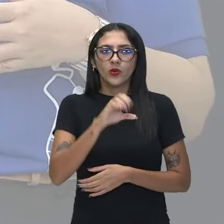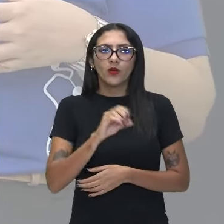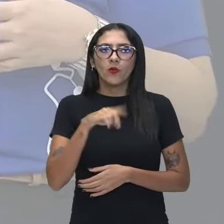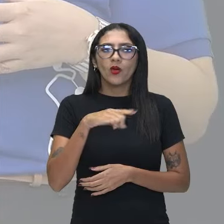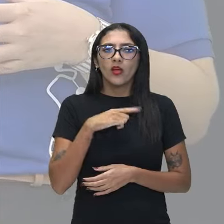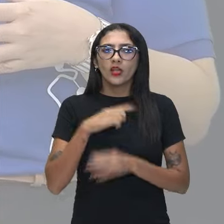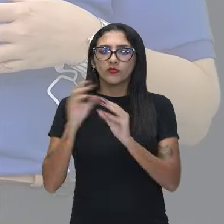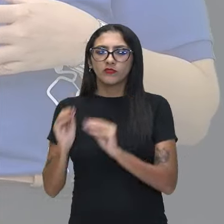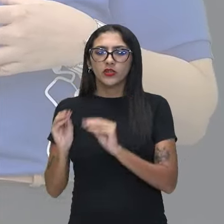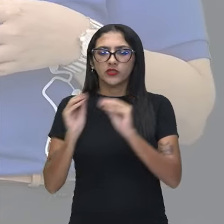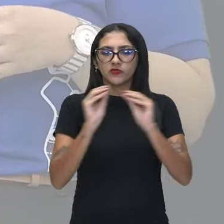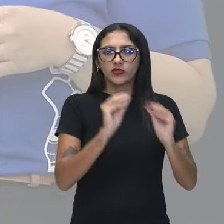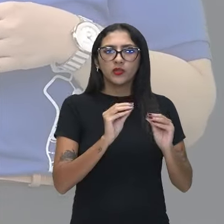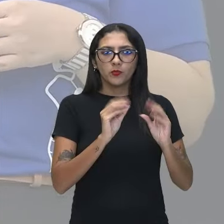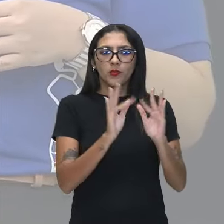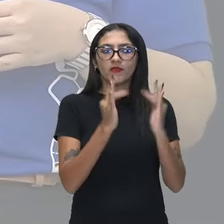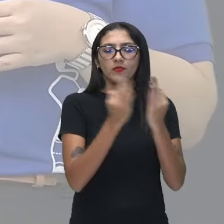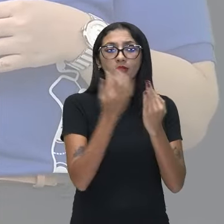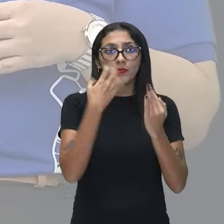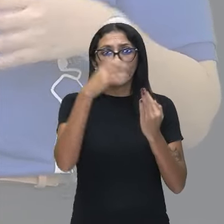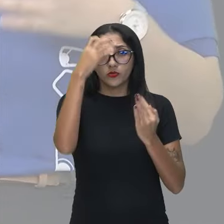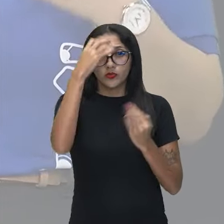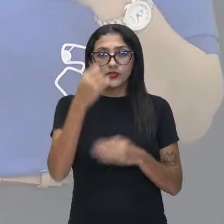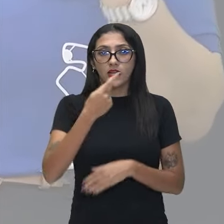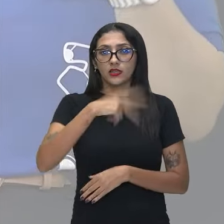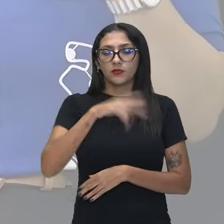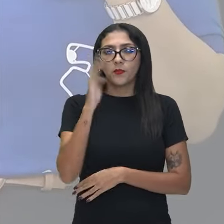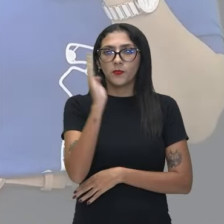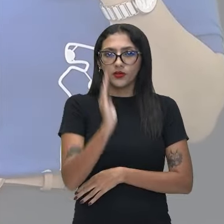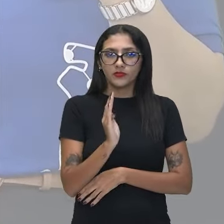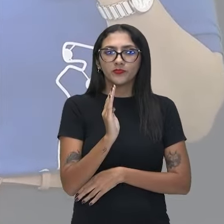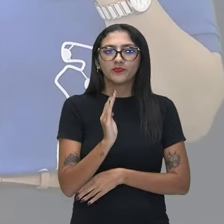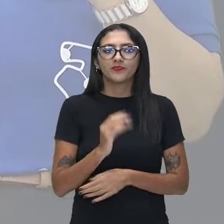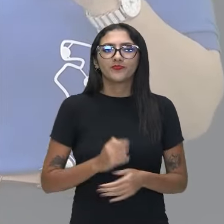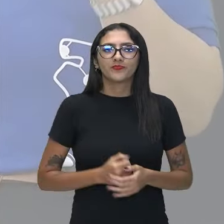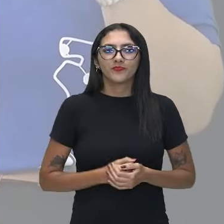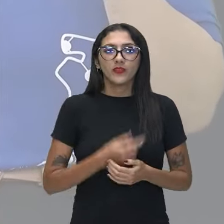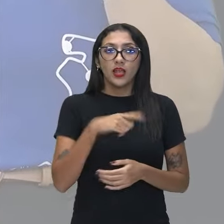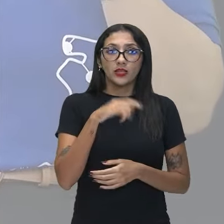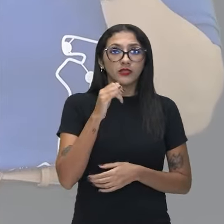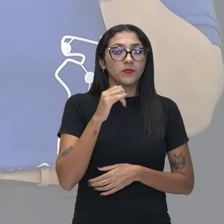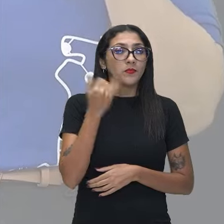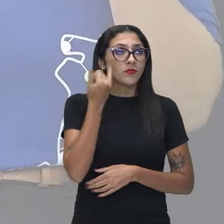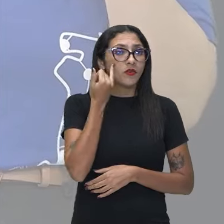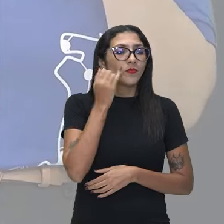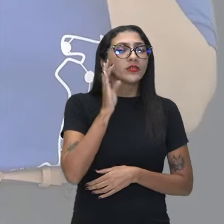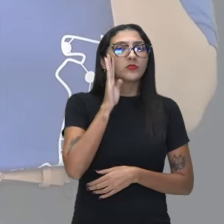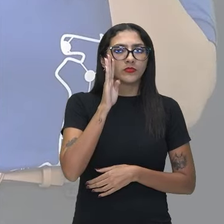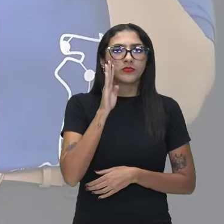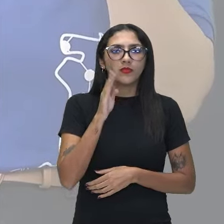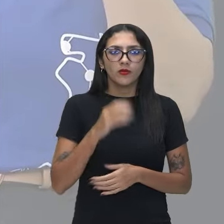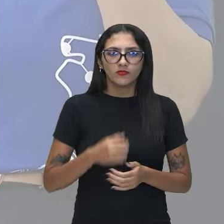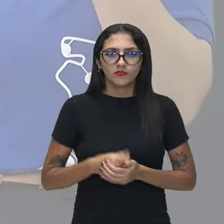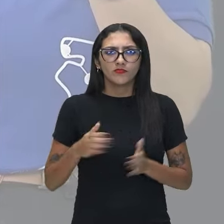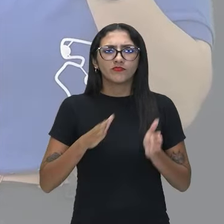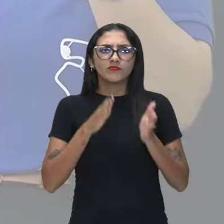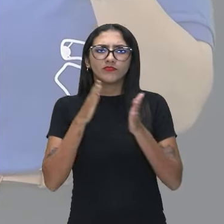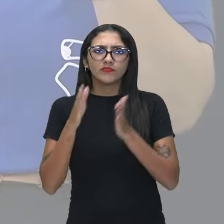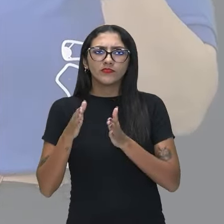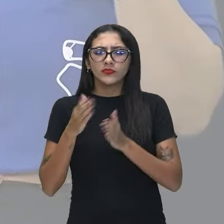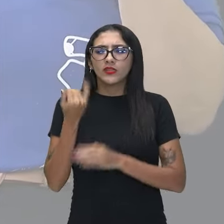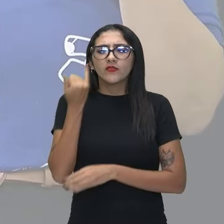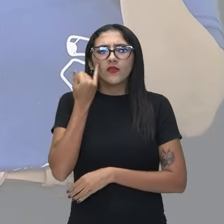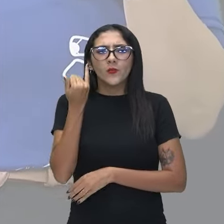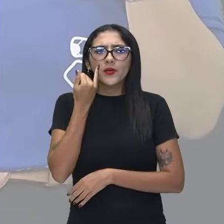para o Brasil. Esta é a minha informação principal. E aí as informações secundárias vão se conectar